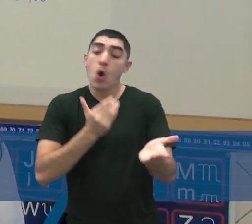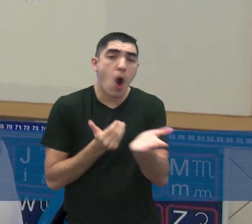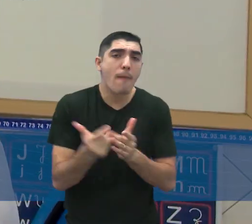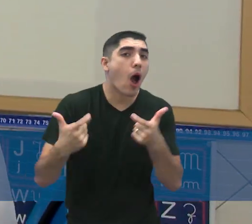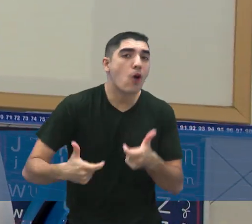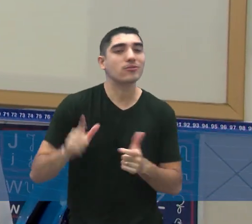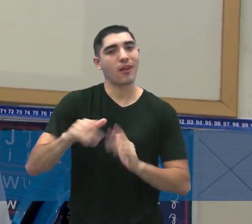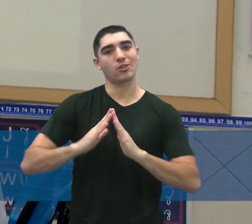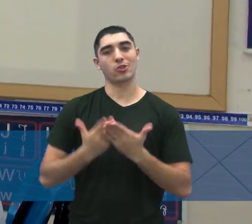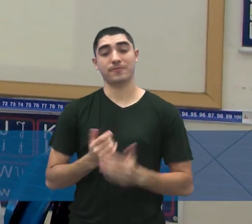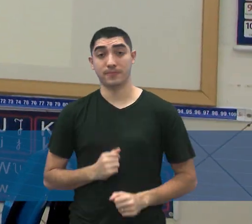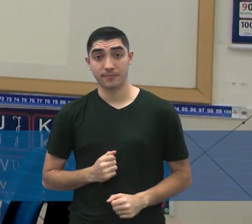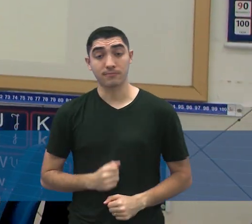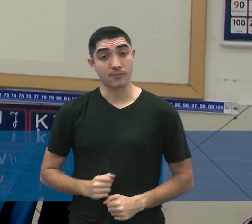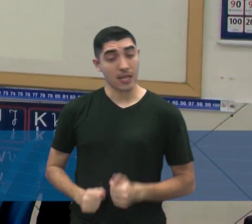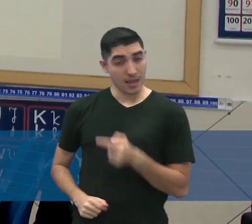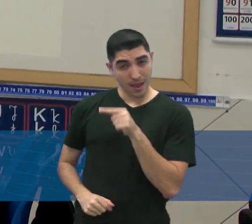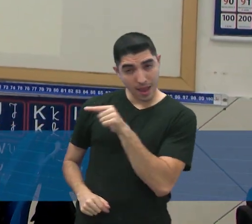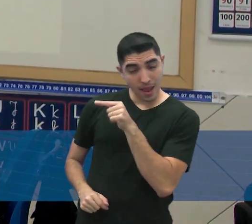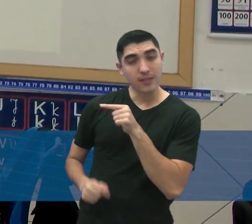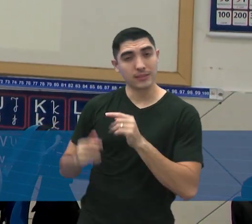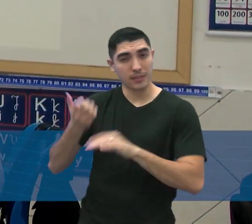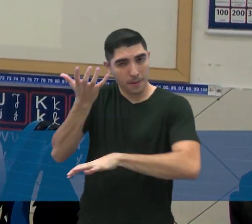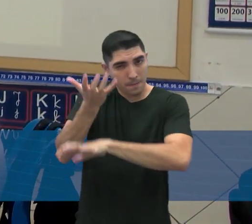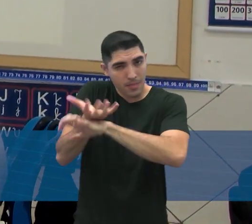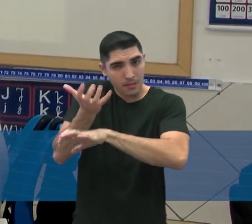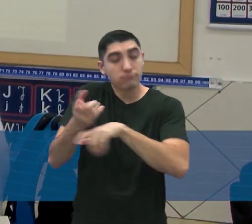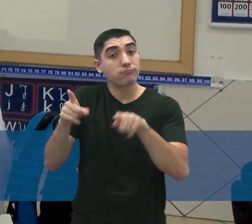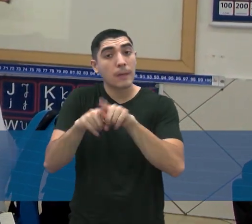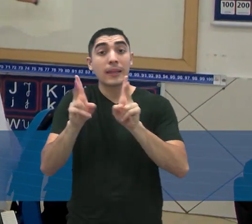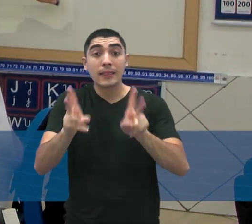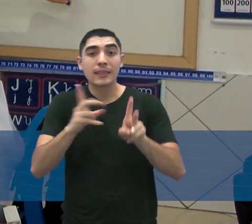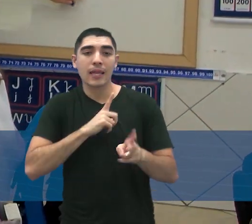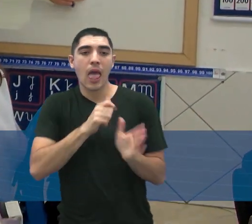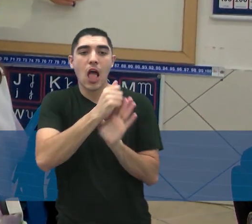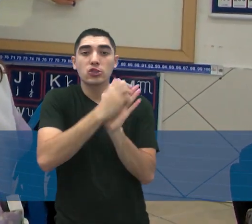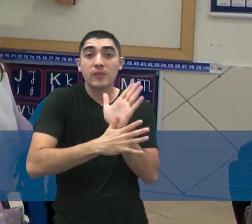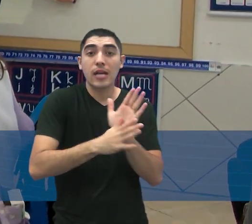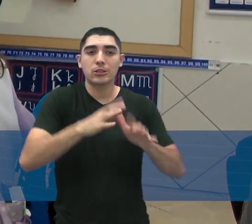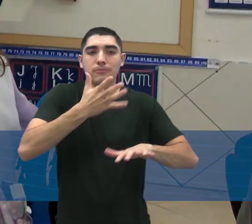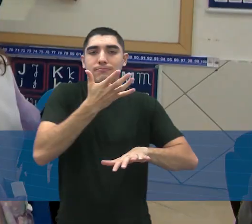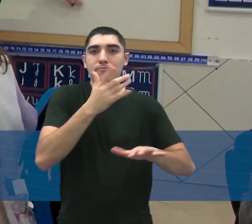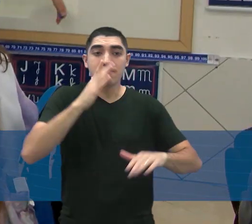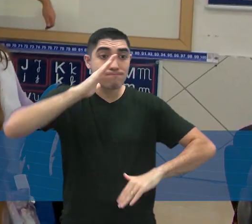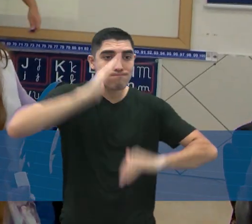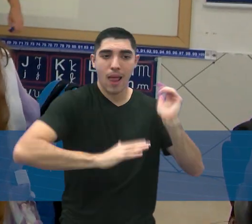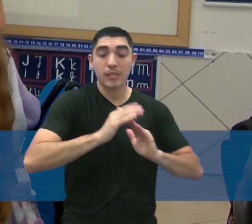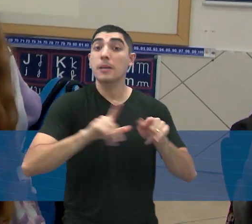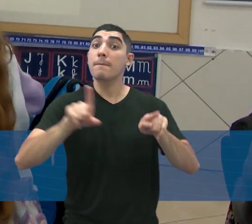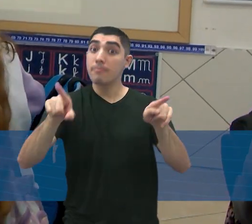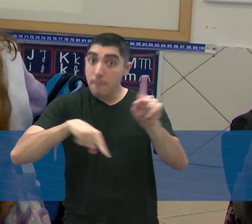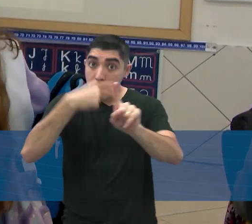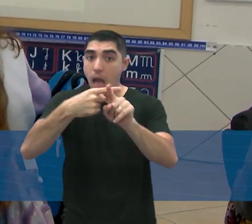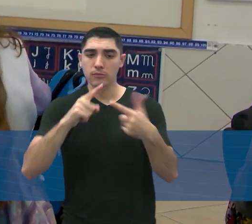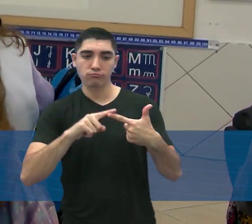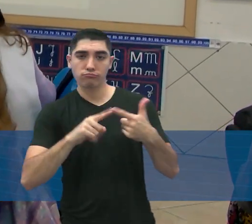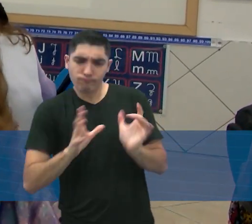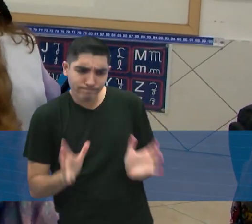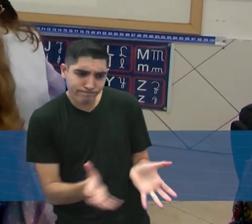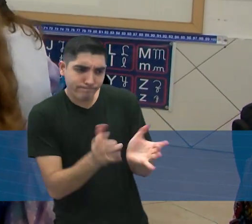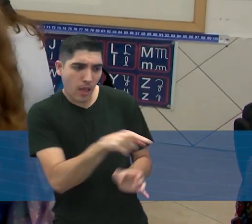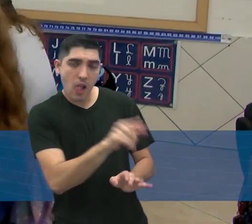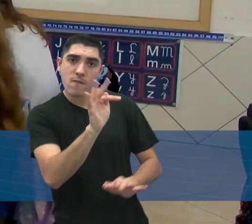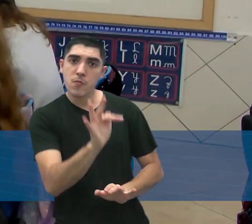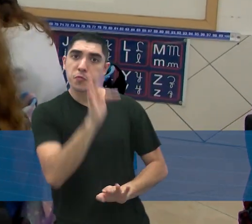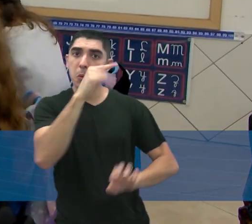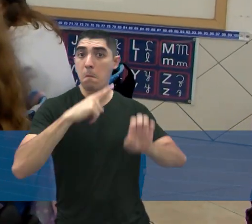Outra característica desta disciplina são as atividades práticas e empreendedorismo, que dão aos estudantes a oportunidade